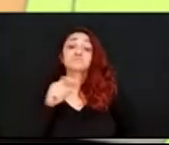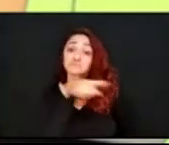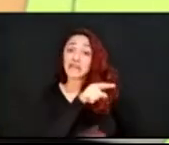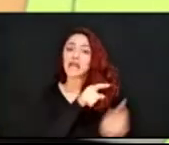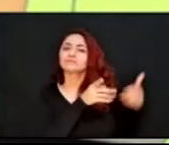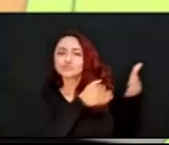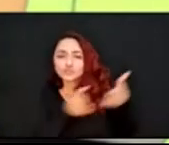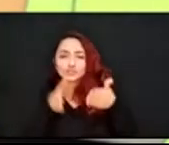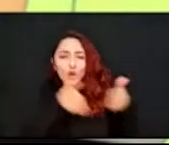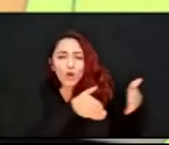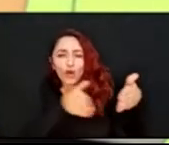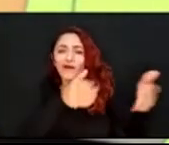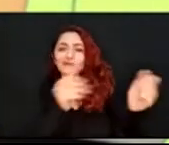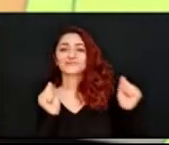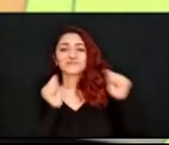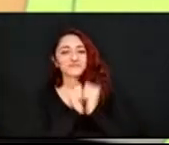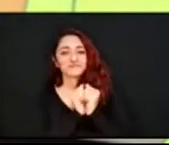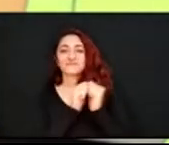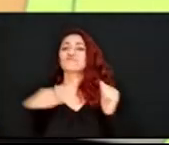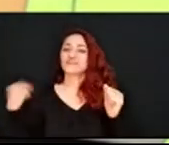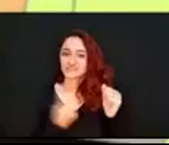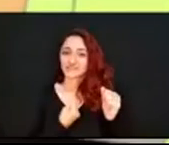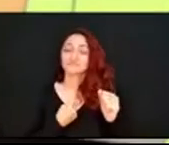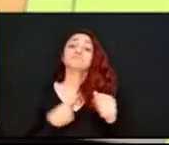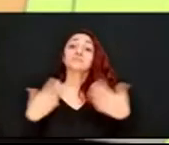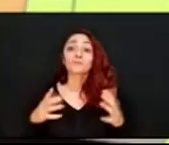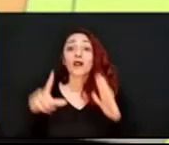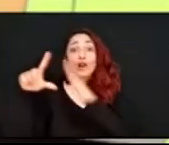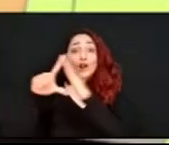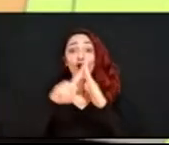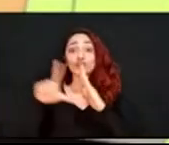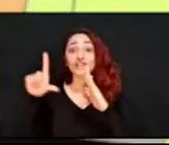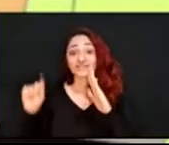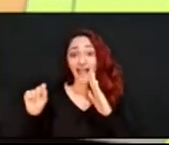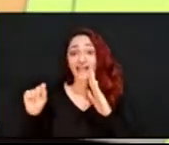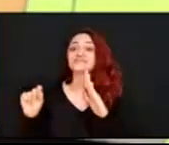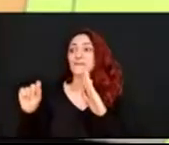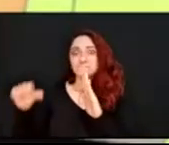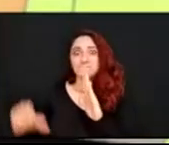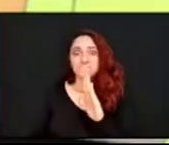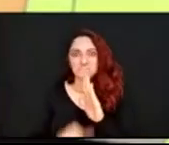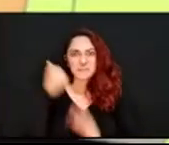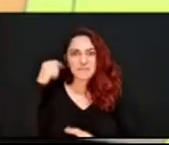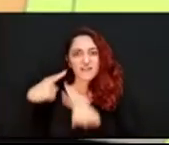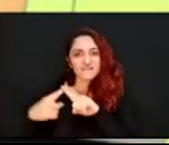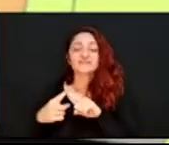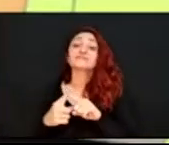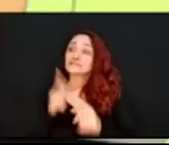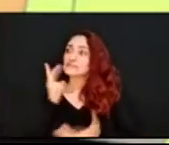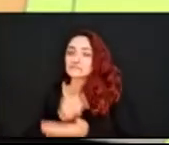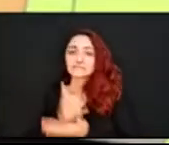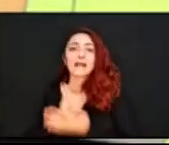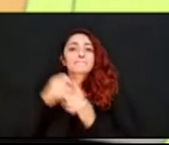super importante então as primeiras dez lojas ele ficou três meses aqui com a gente Todo mês a gente ligava para ele fazer uma reunião com ele